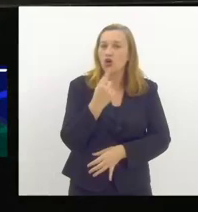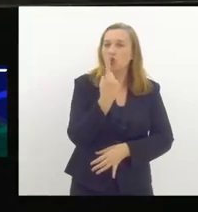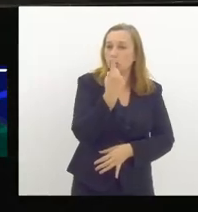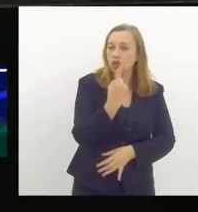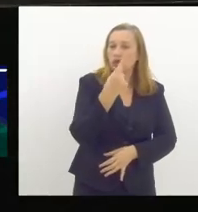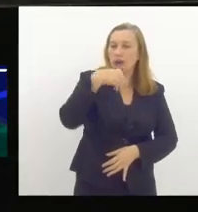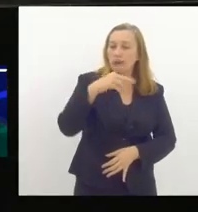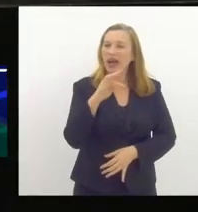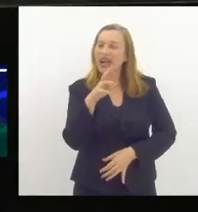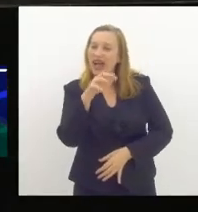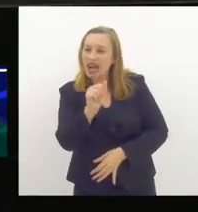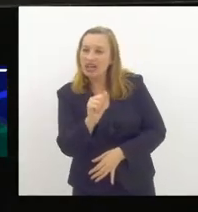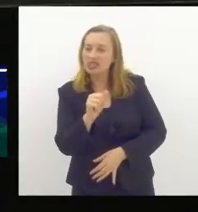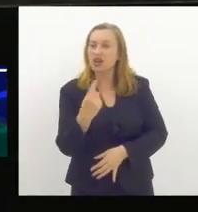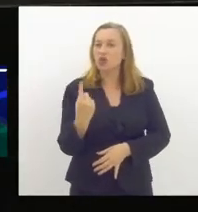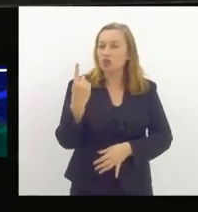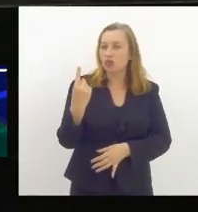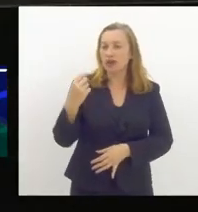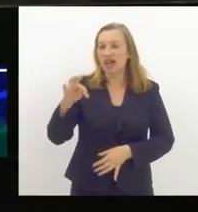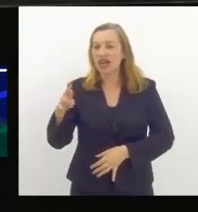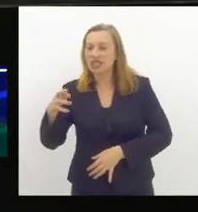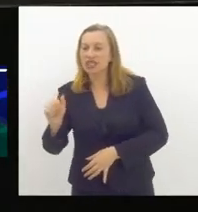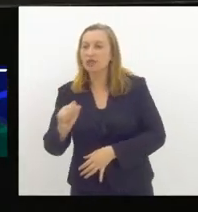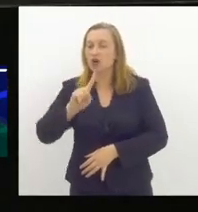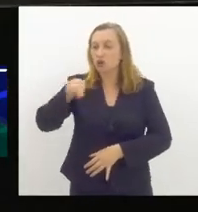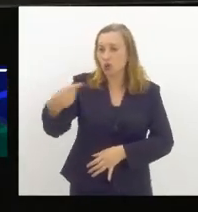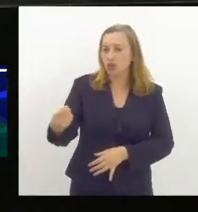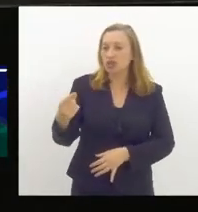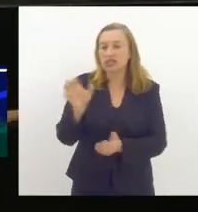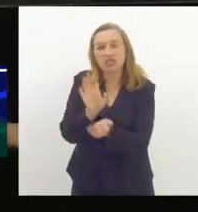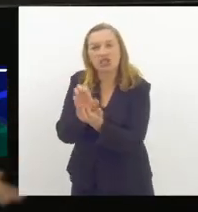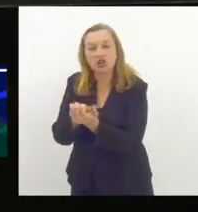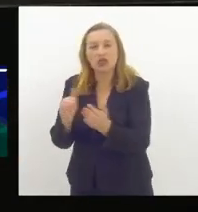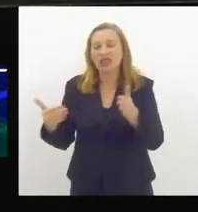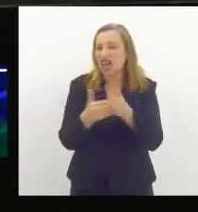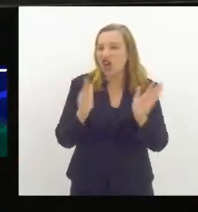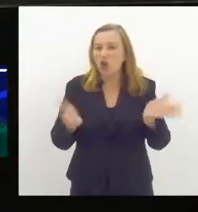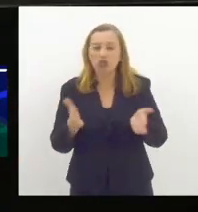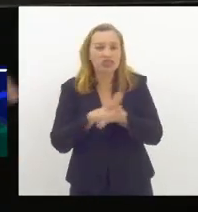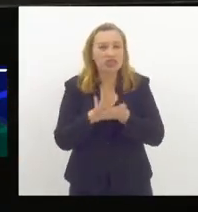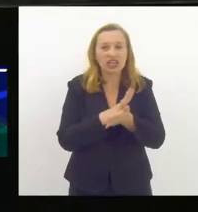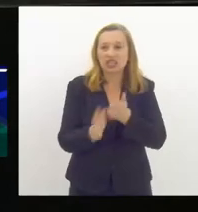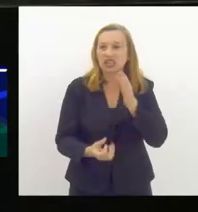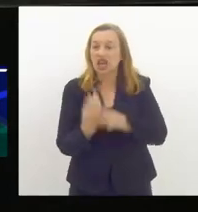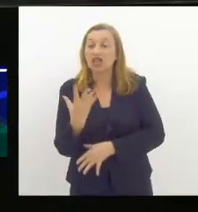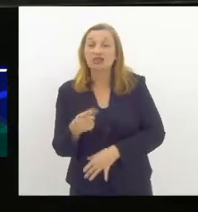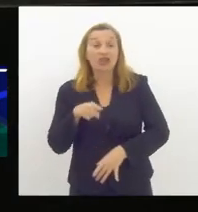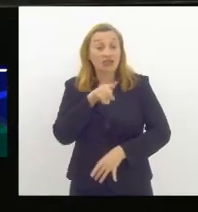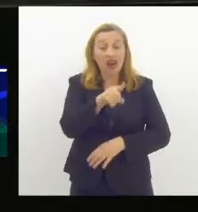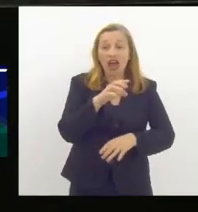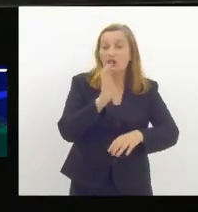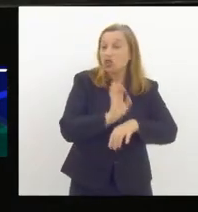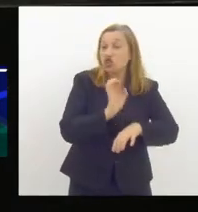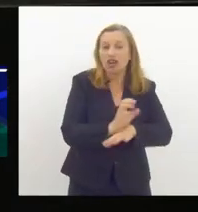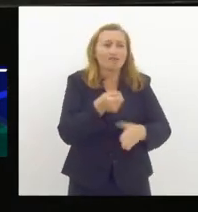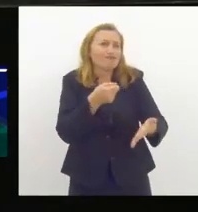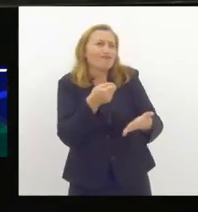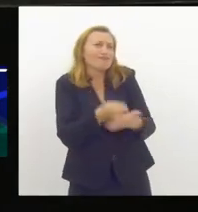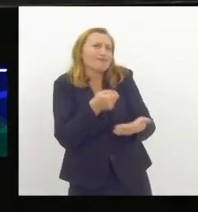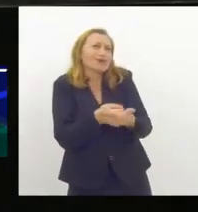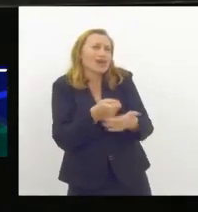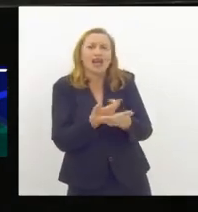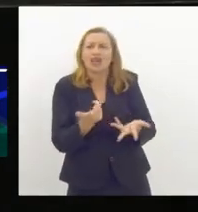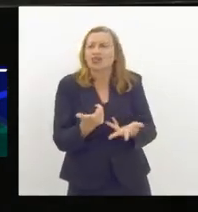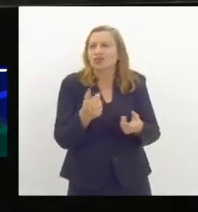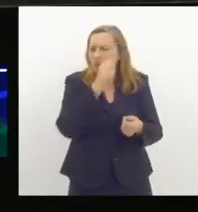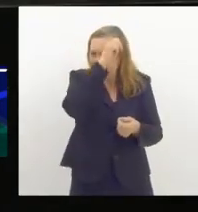o nele de Guaratiba e o Santa Cruz e até hoje reservatório não foram construídos mas estava lá o estado brigando com a